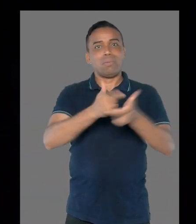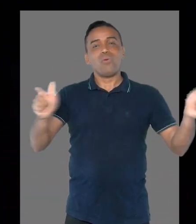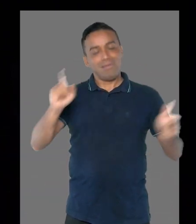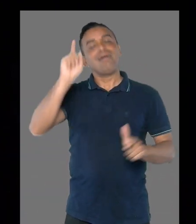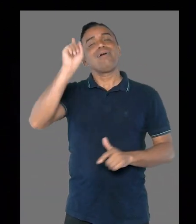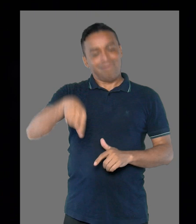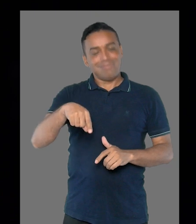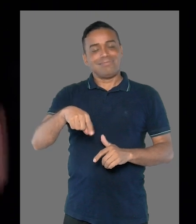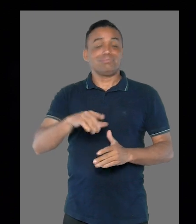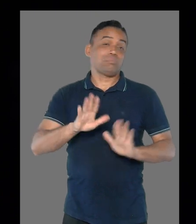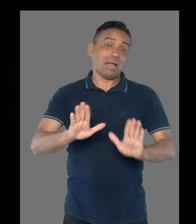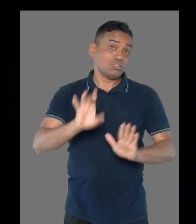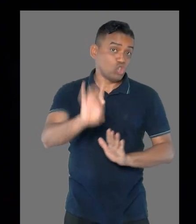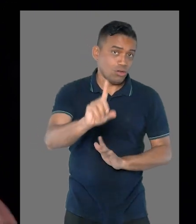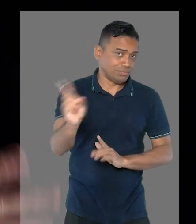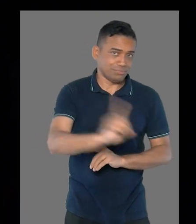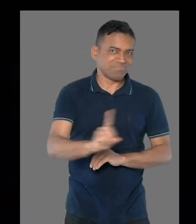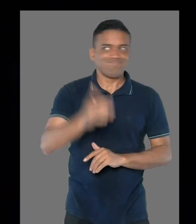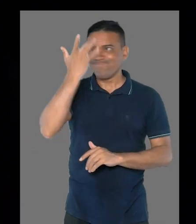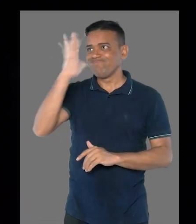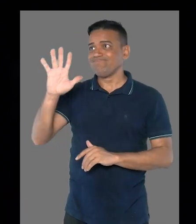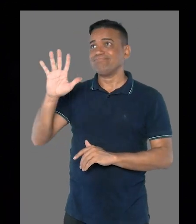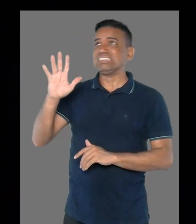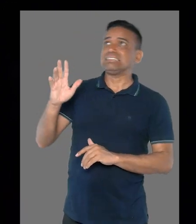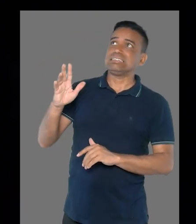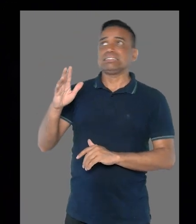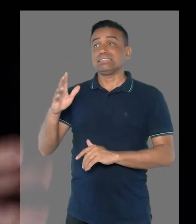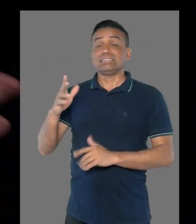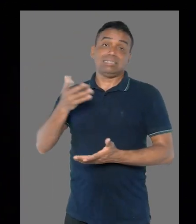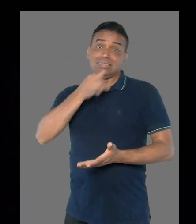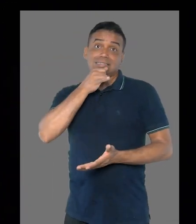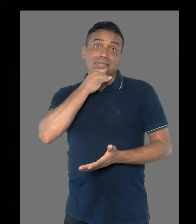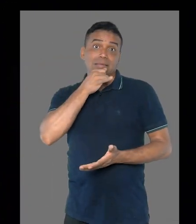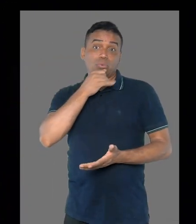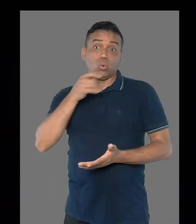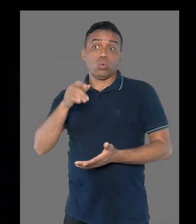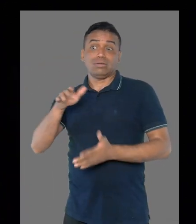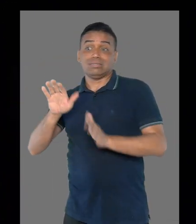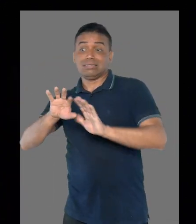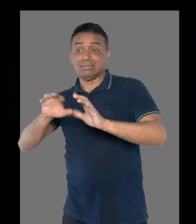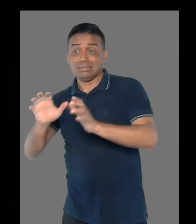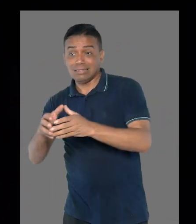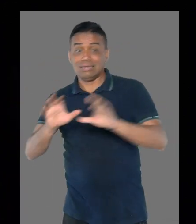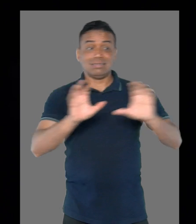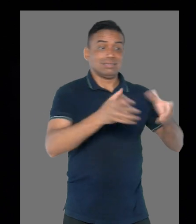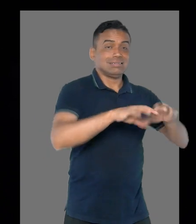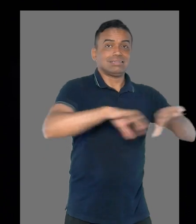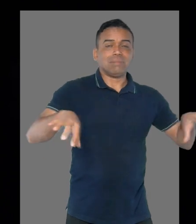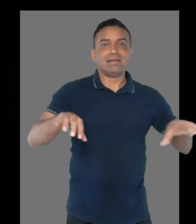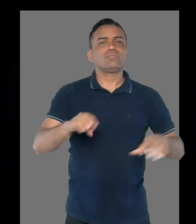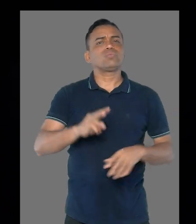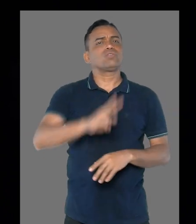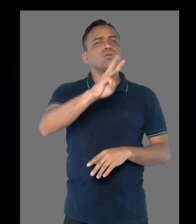isso, assim. Mas não só. Então, eu não sei quando tem uma coisa, quando tem a outra. Eu lembro do Wilbert,